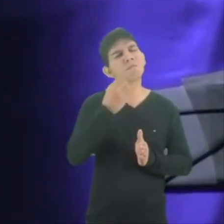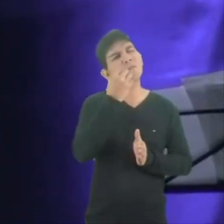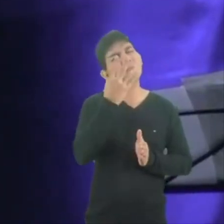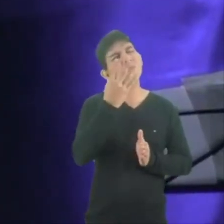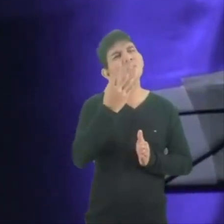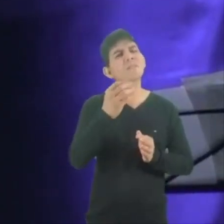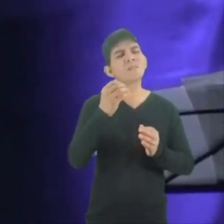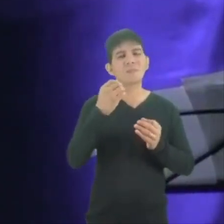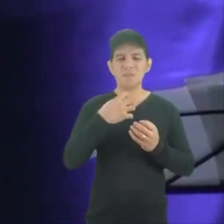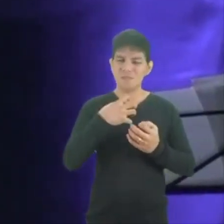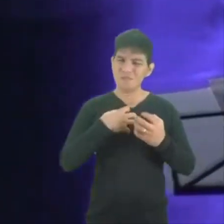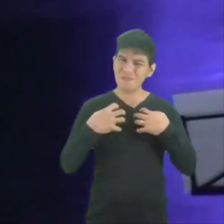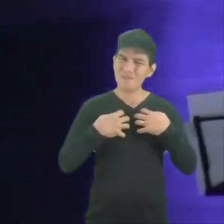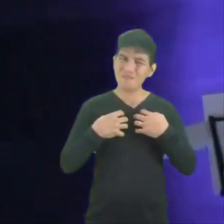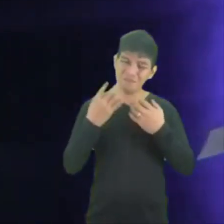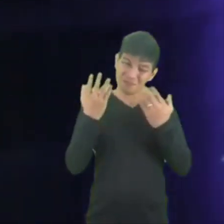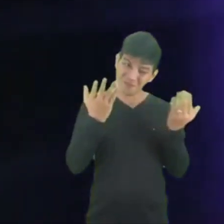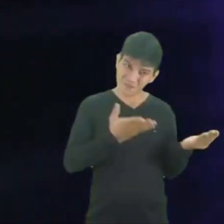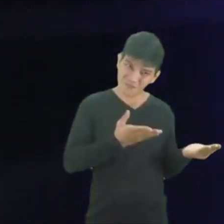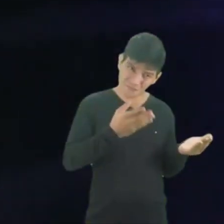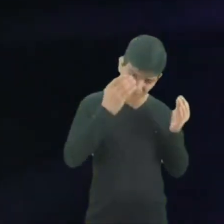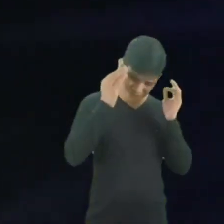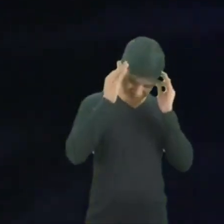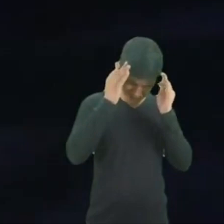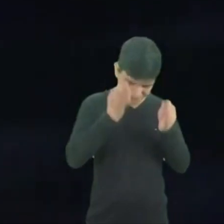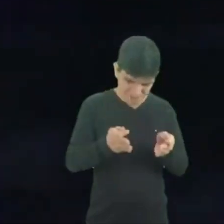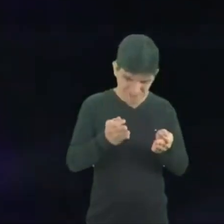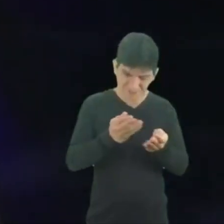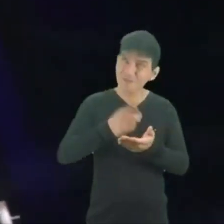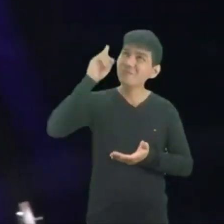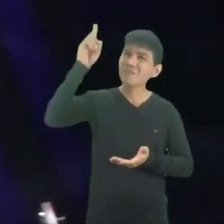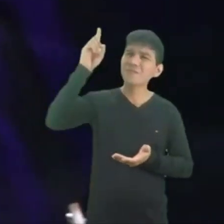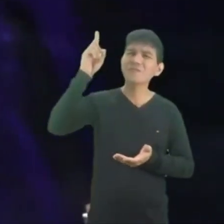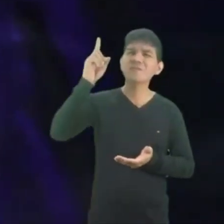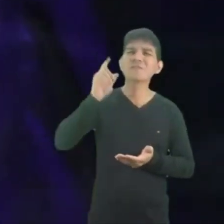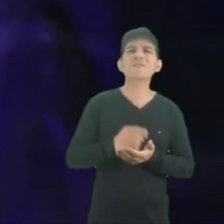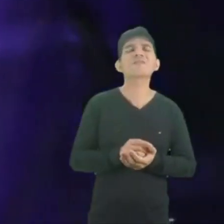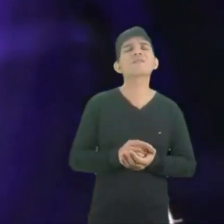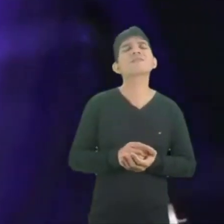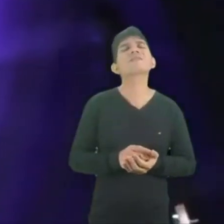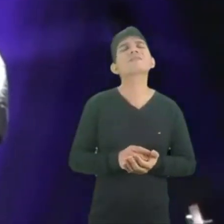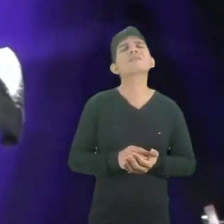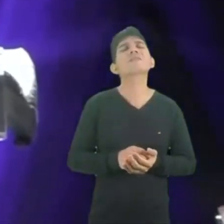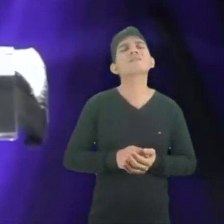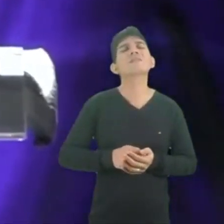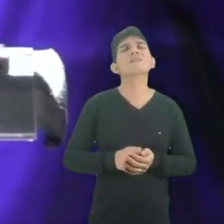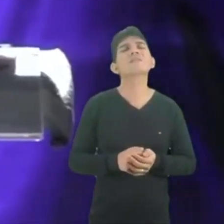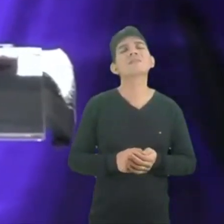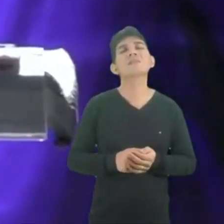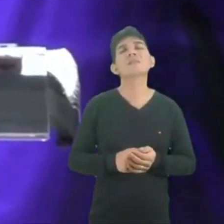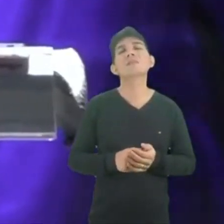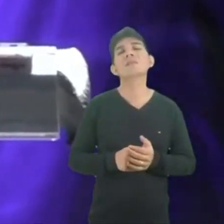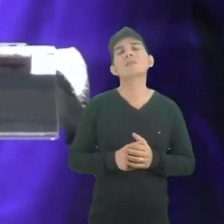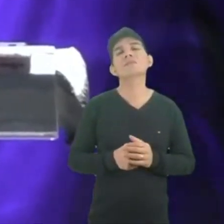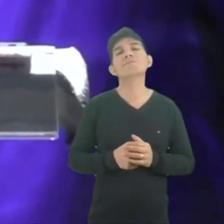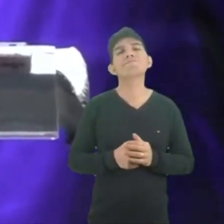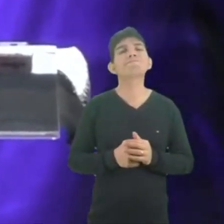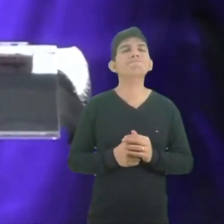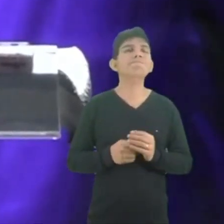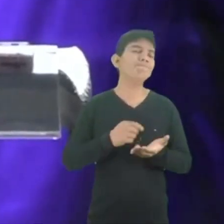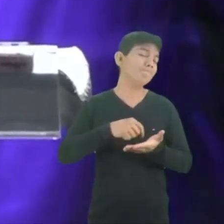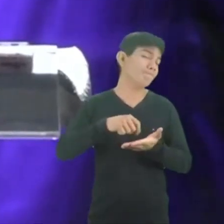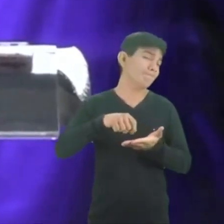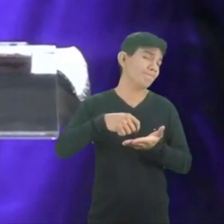Deus? É disso que eu quero falar com você. Vale a pena ser fiel a Deus? Malaquias foi escrito em um momento em que os